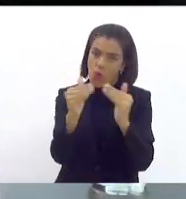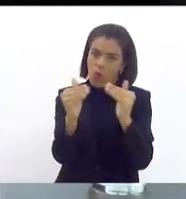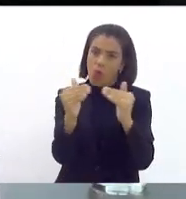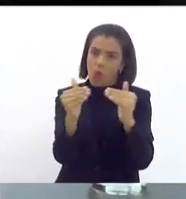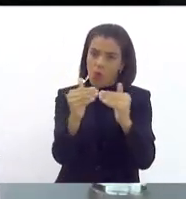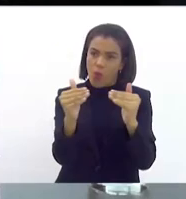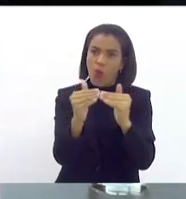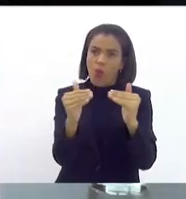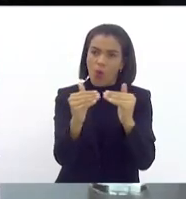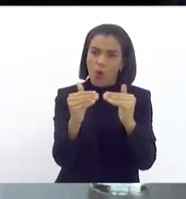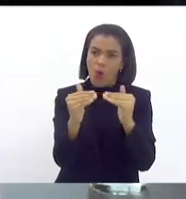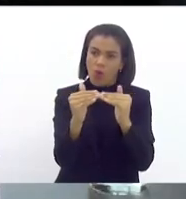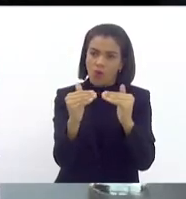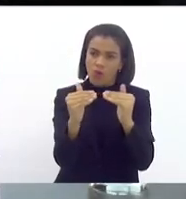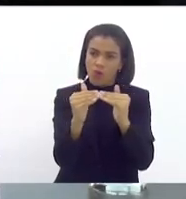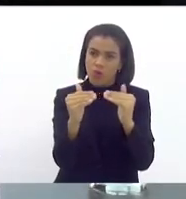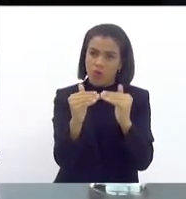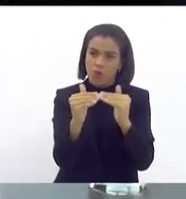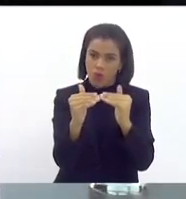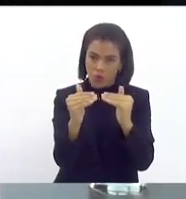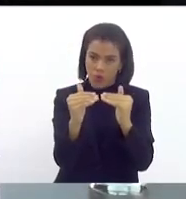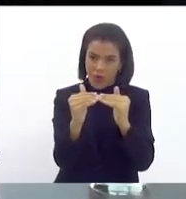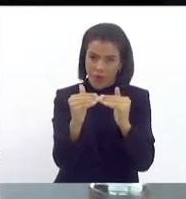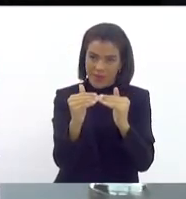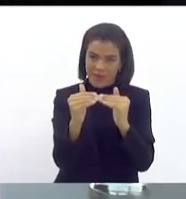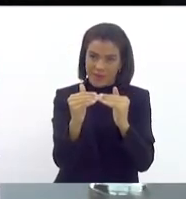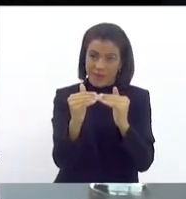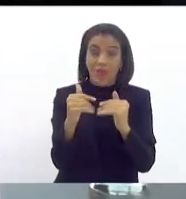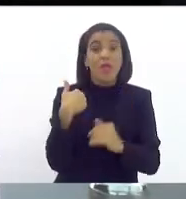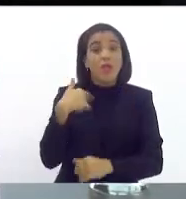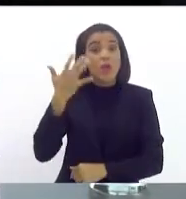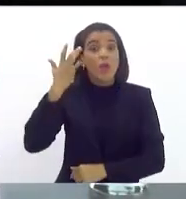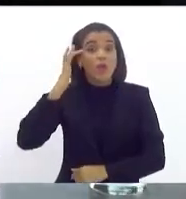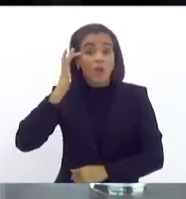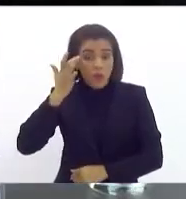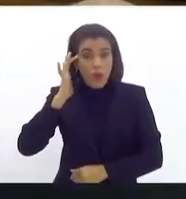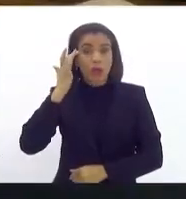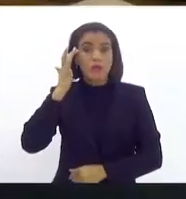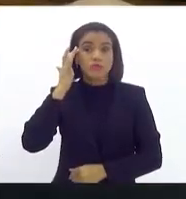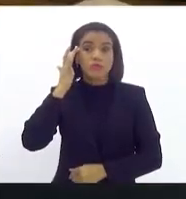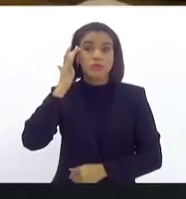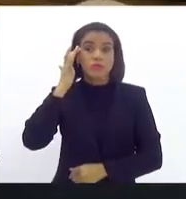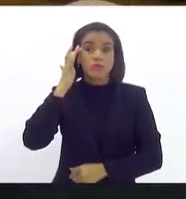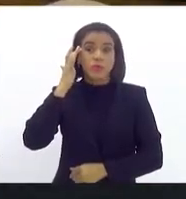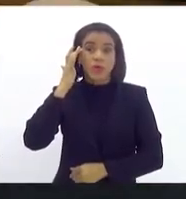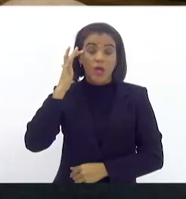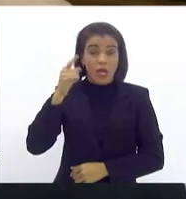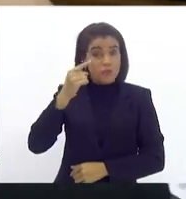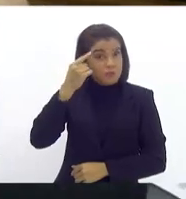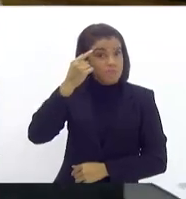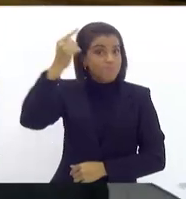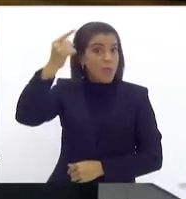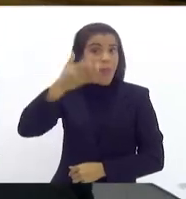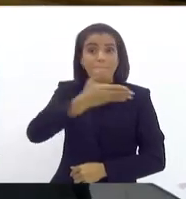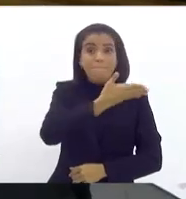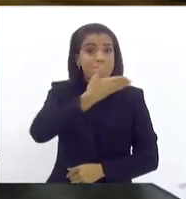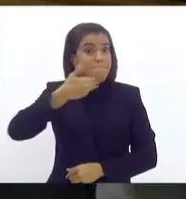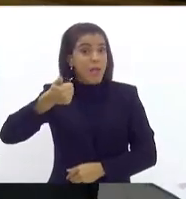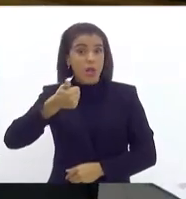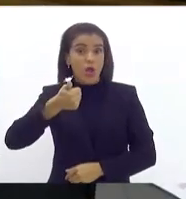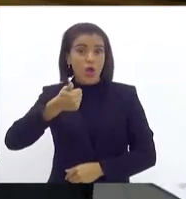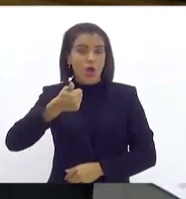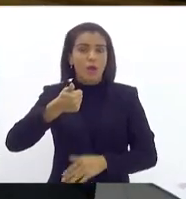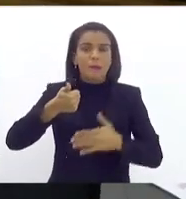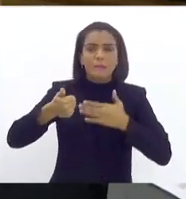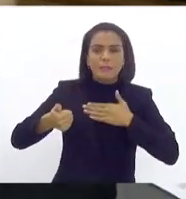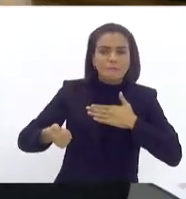Bom, mas eu estou tentando ajudar, não quero. Não, veja só, eu acho até que a sua ideia é melhor. Mas,